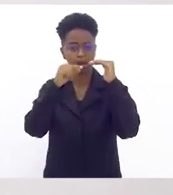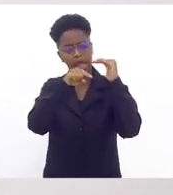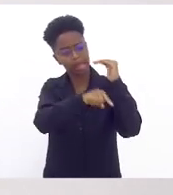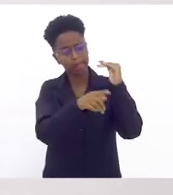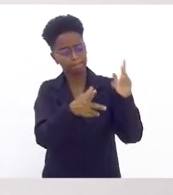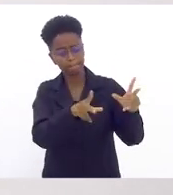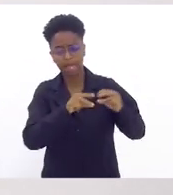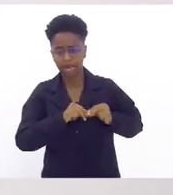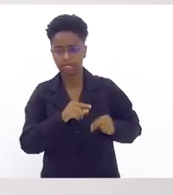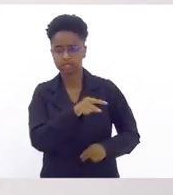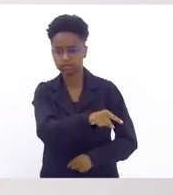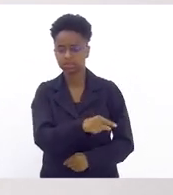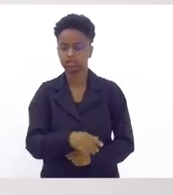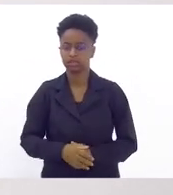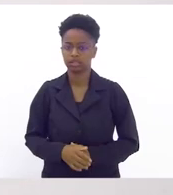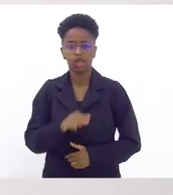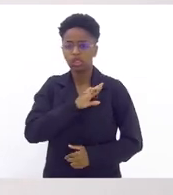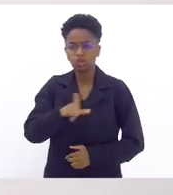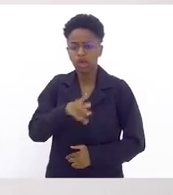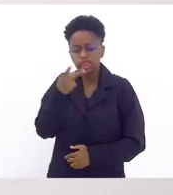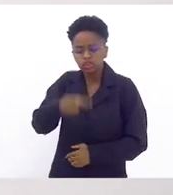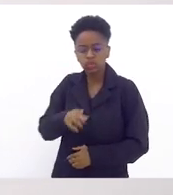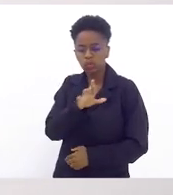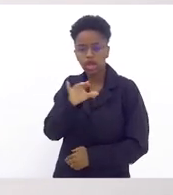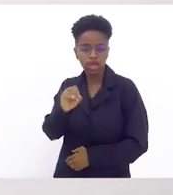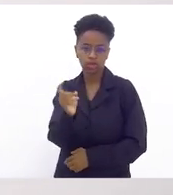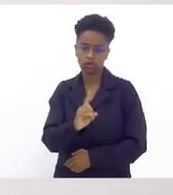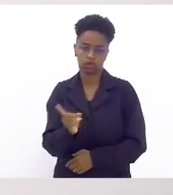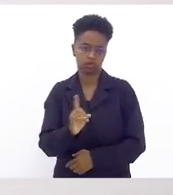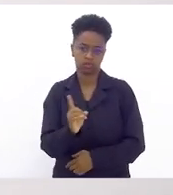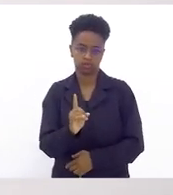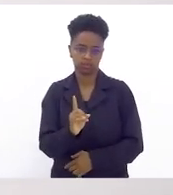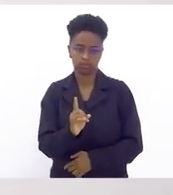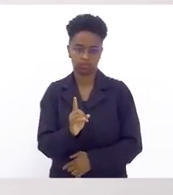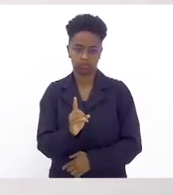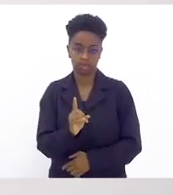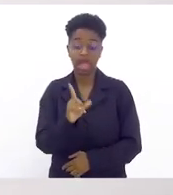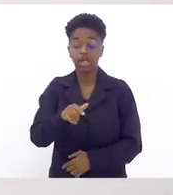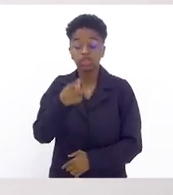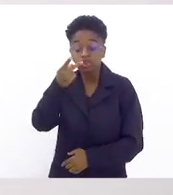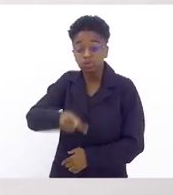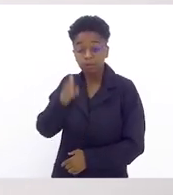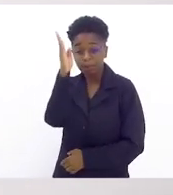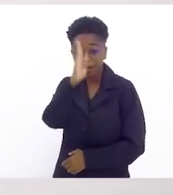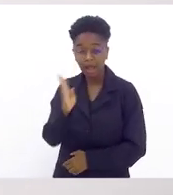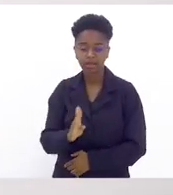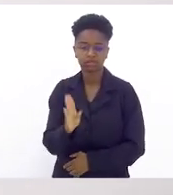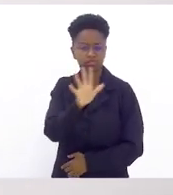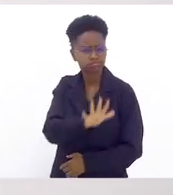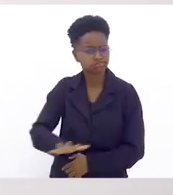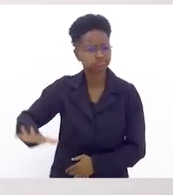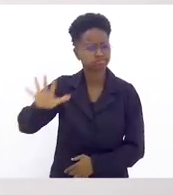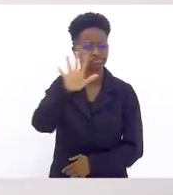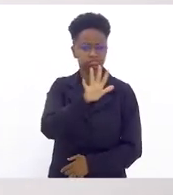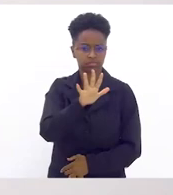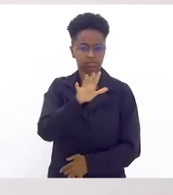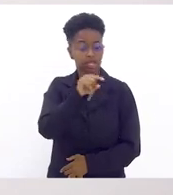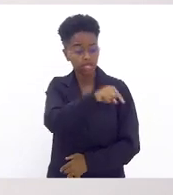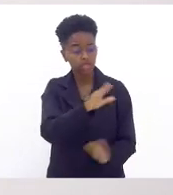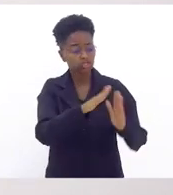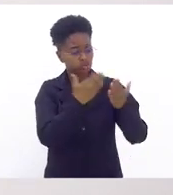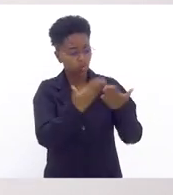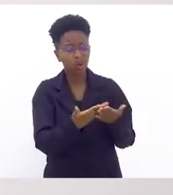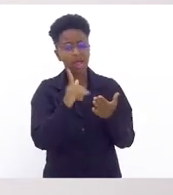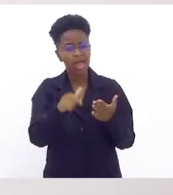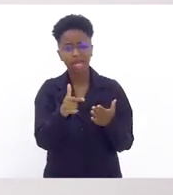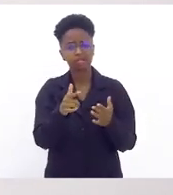Martin spenda ela não é do Rio de Janeiro a Martins Pena é do Brasil A Martins Pena é